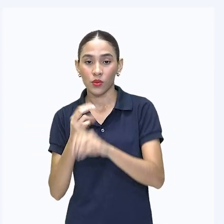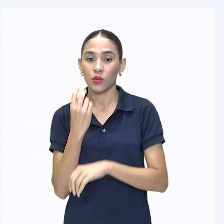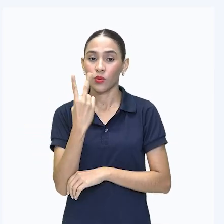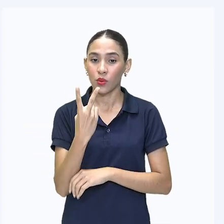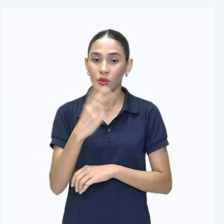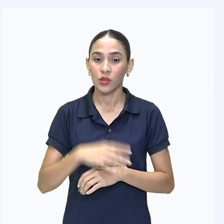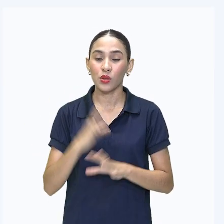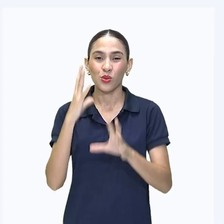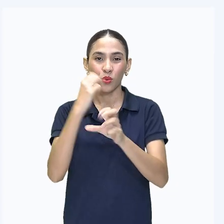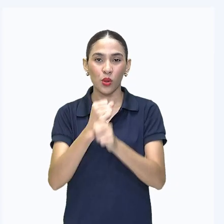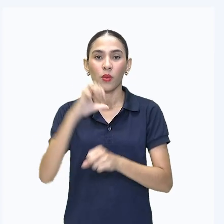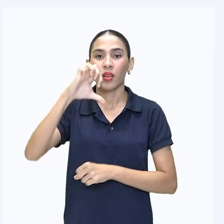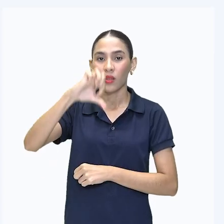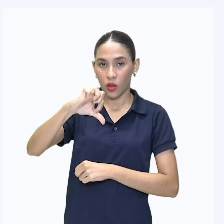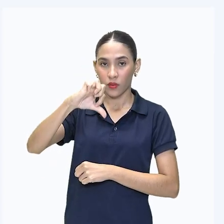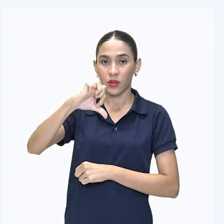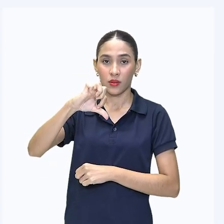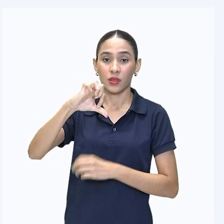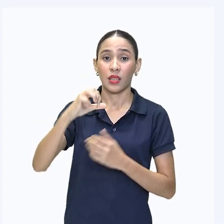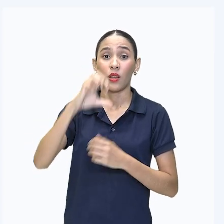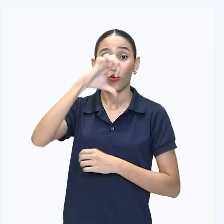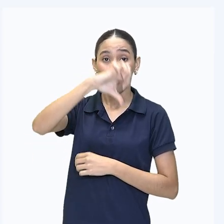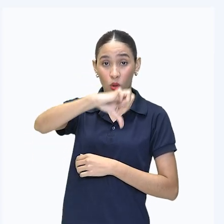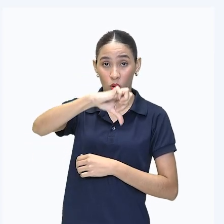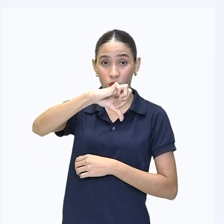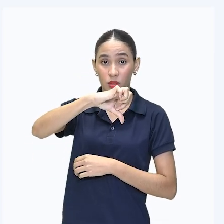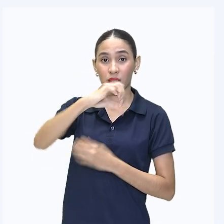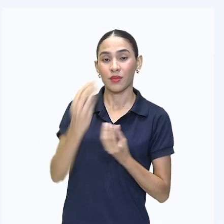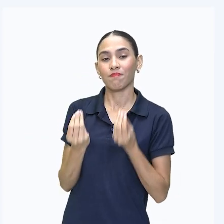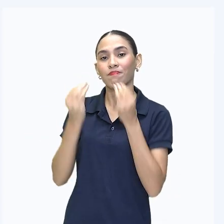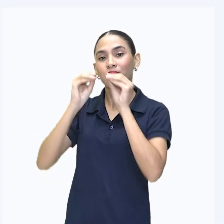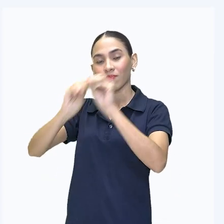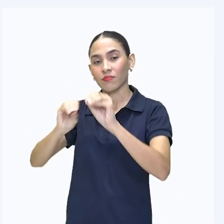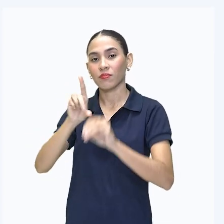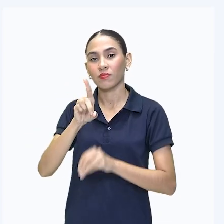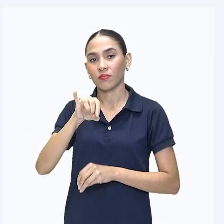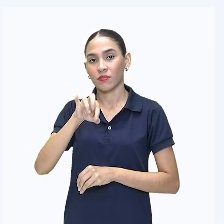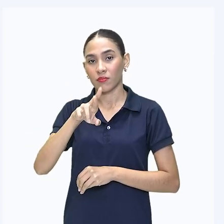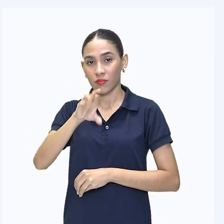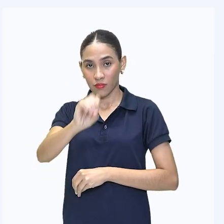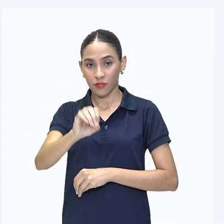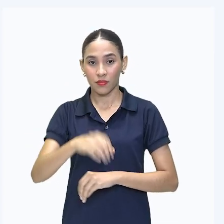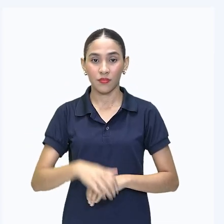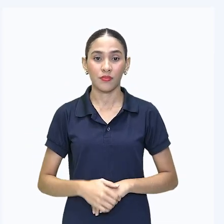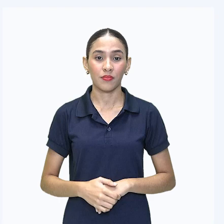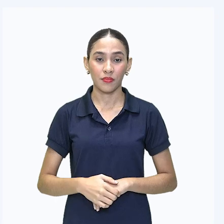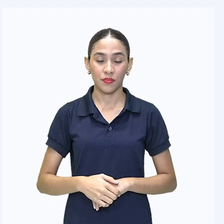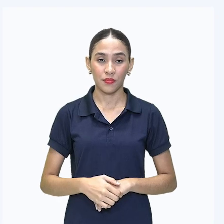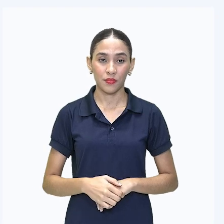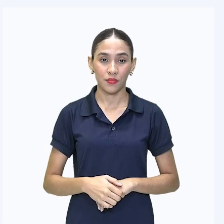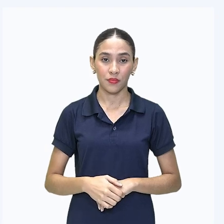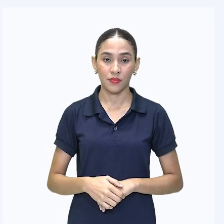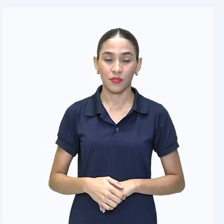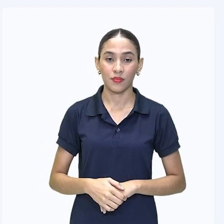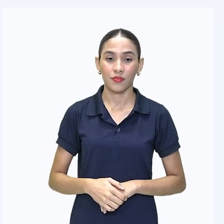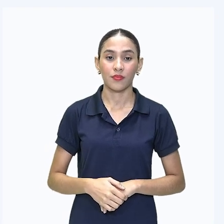nota ficou 9. É essa nota que vocês vão lançar no diário,